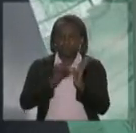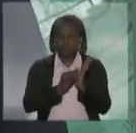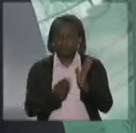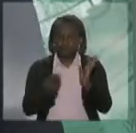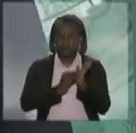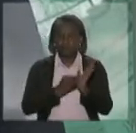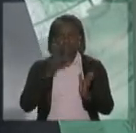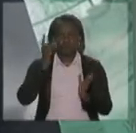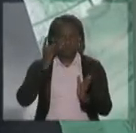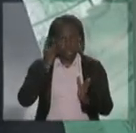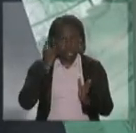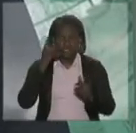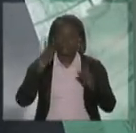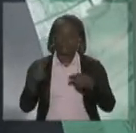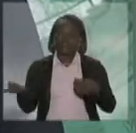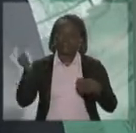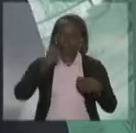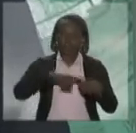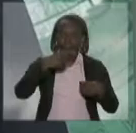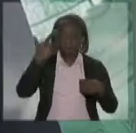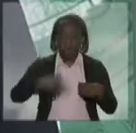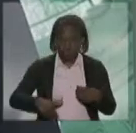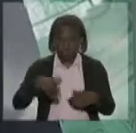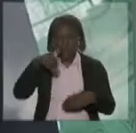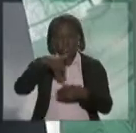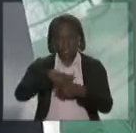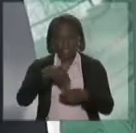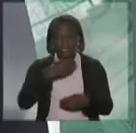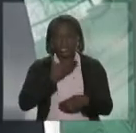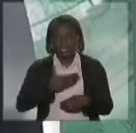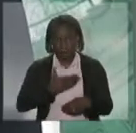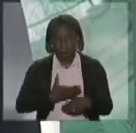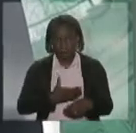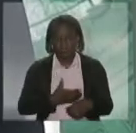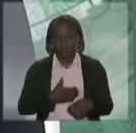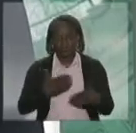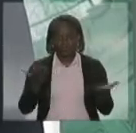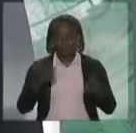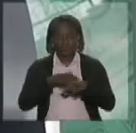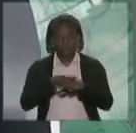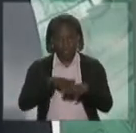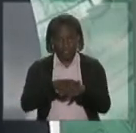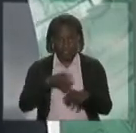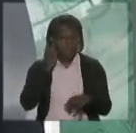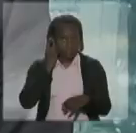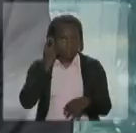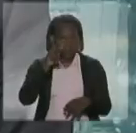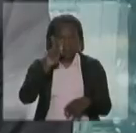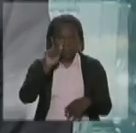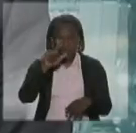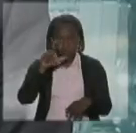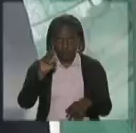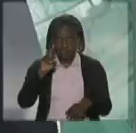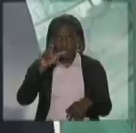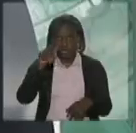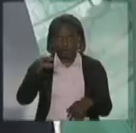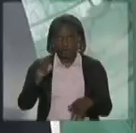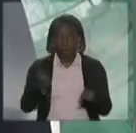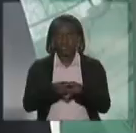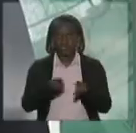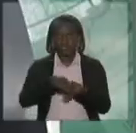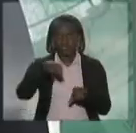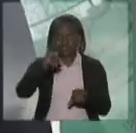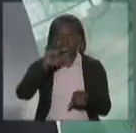e retornam para votação em dezembro eu vou conversar sobre esse assunto com o deputado paulo ramos e com nilo